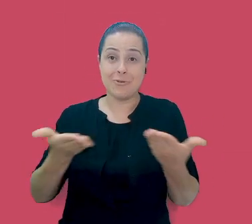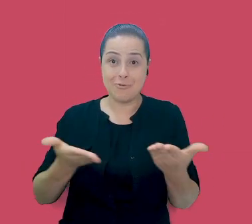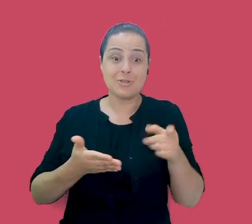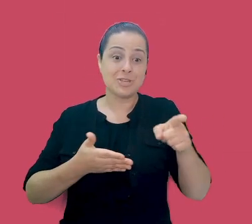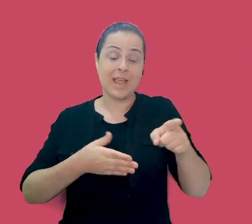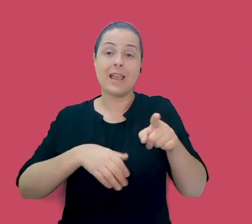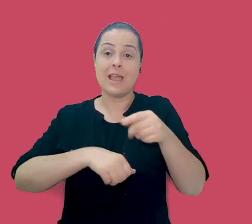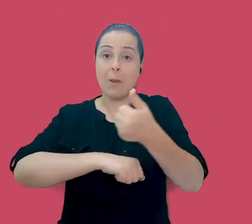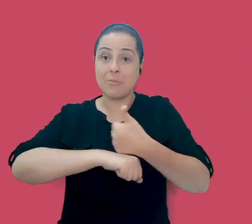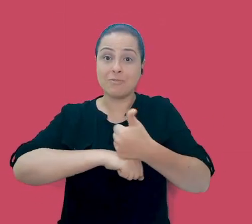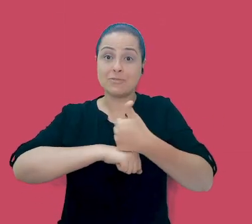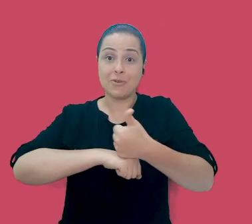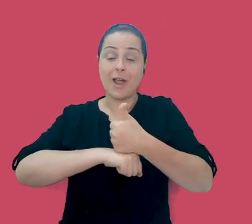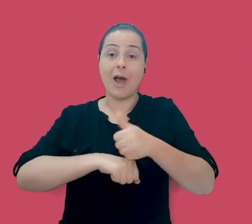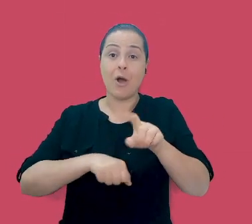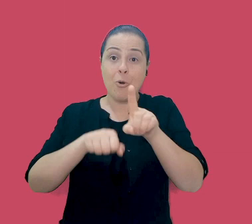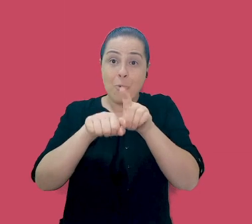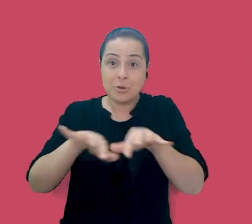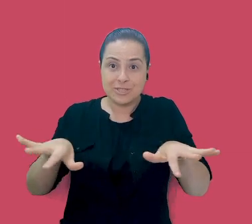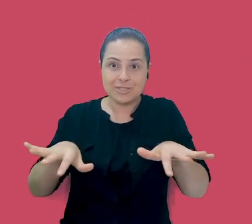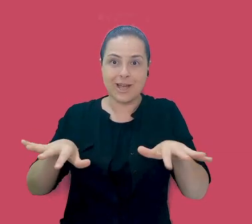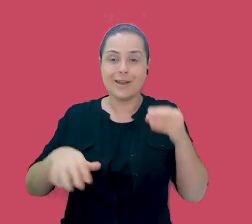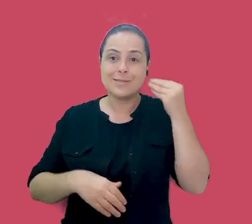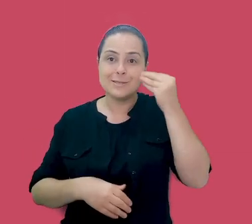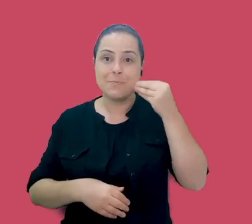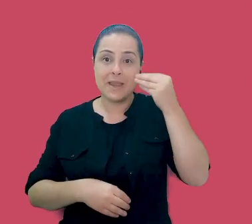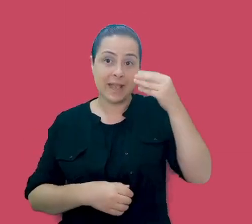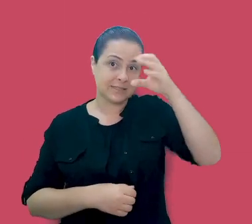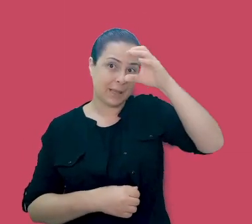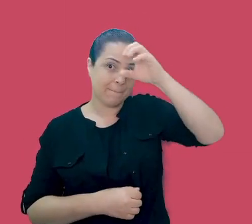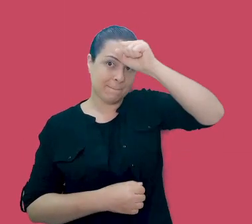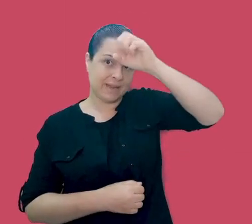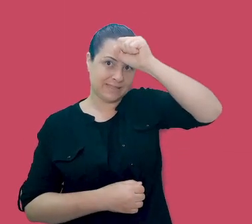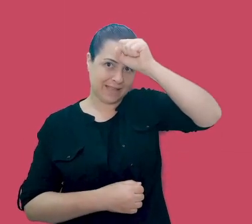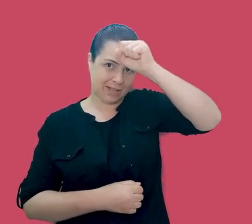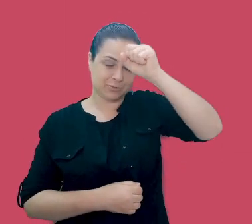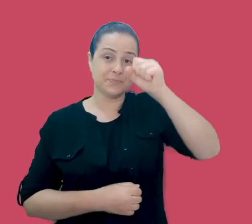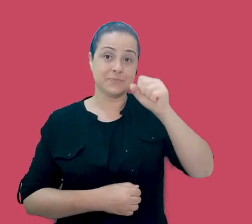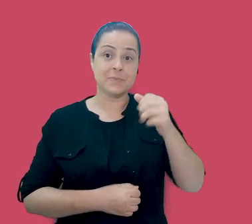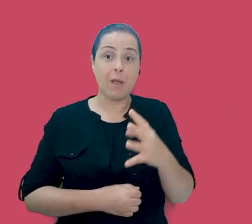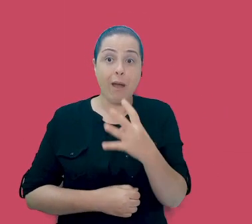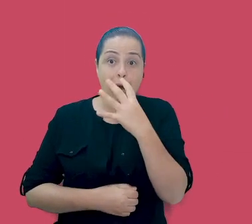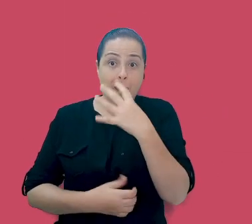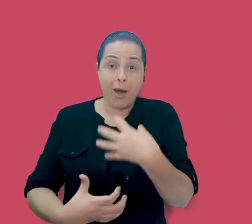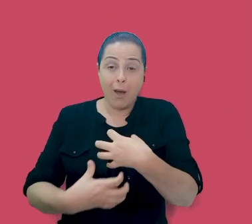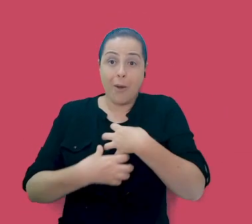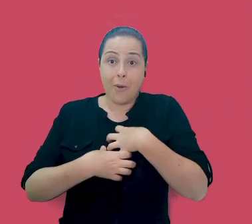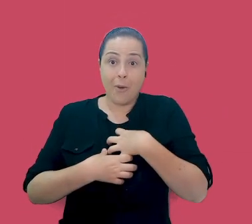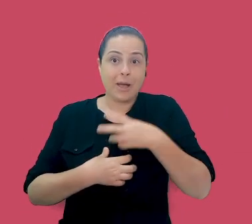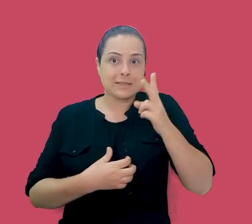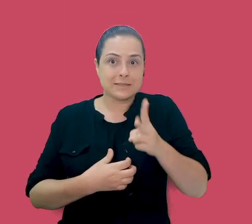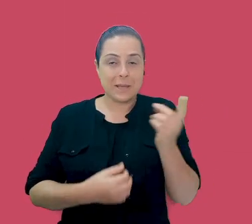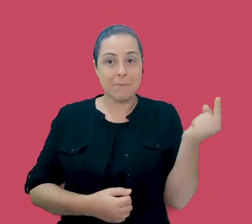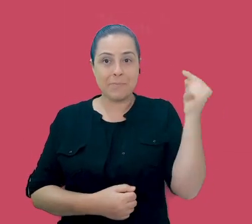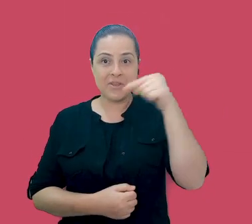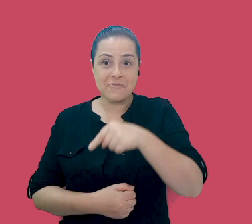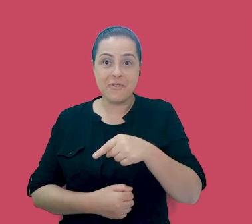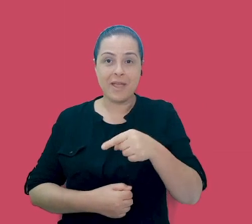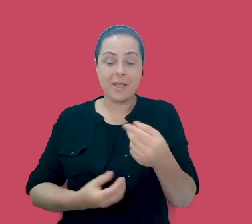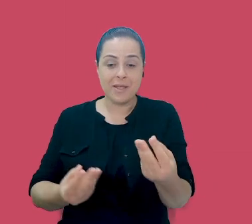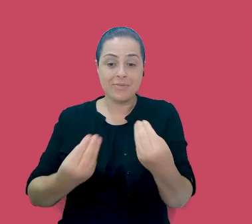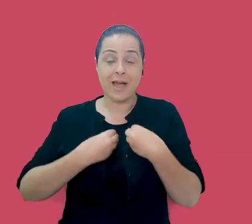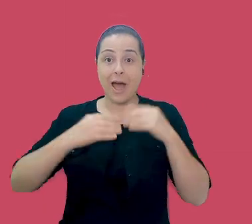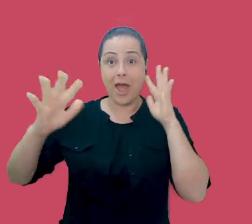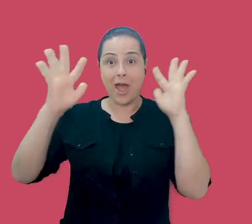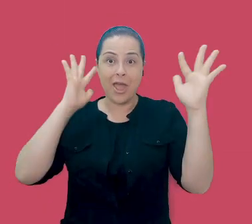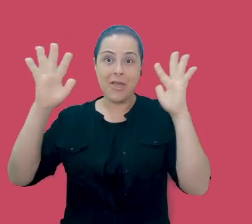aprendizado. Além de nos inspirar muito, né, ele traz aqui sempre reflexões muito importantes para